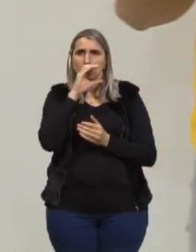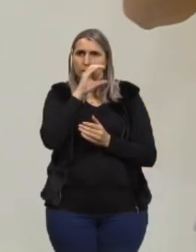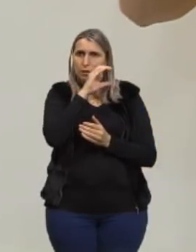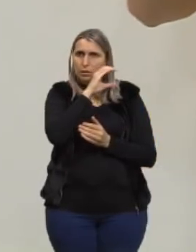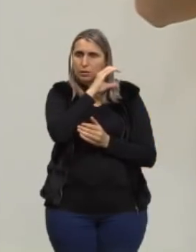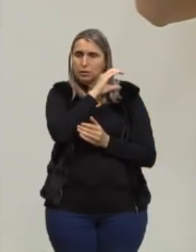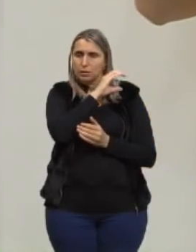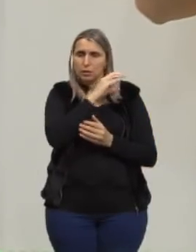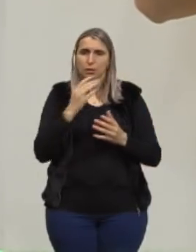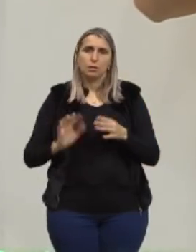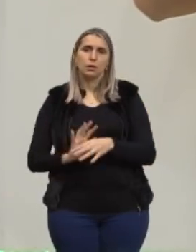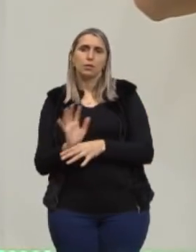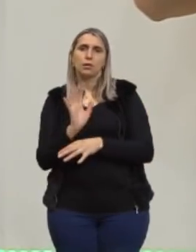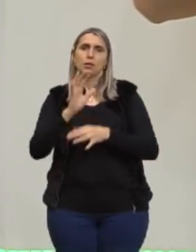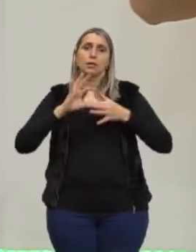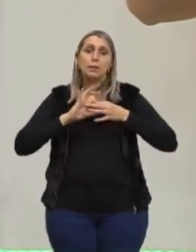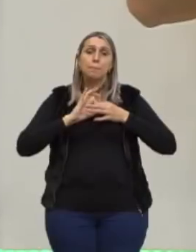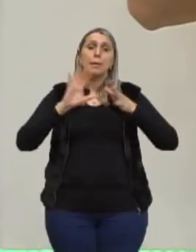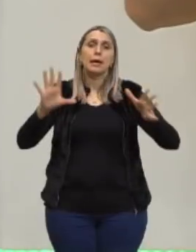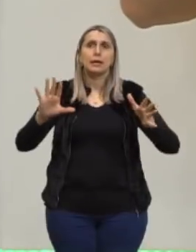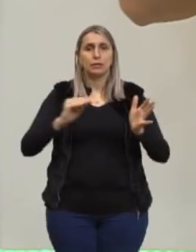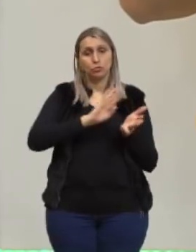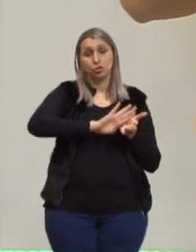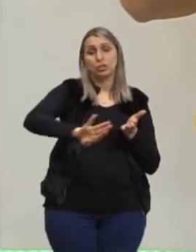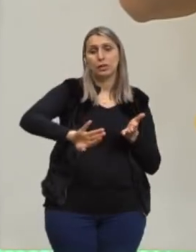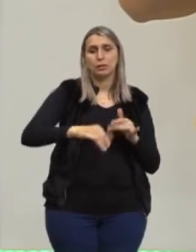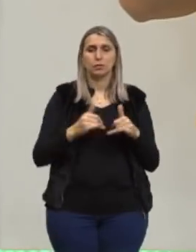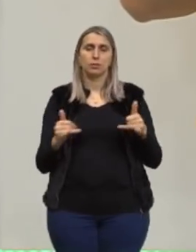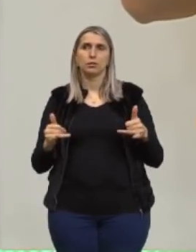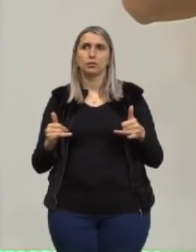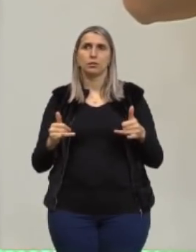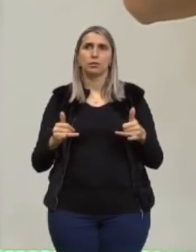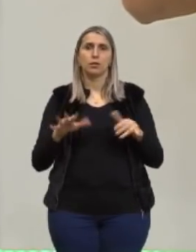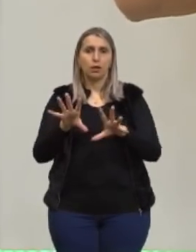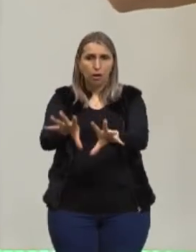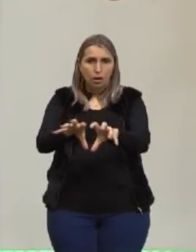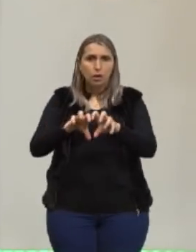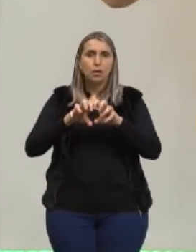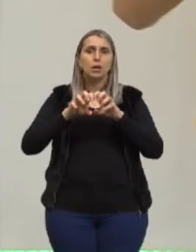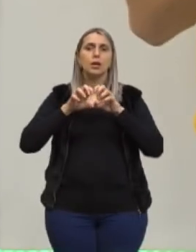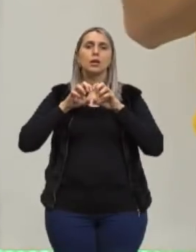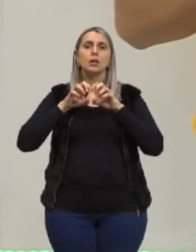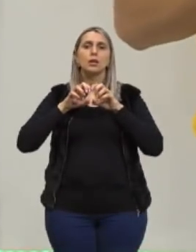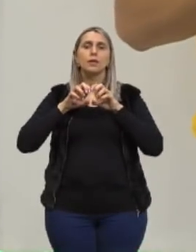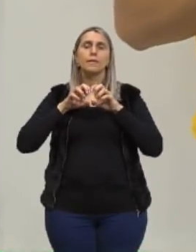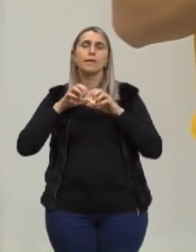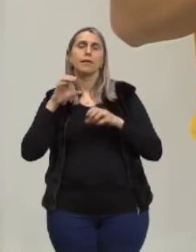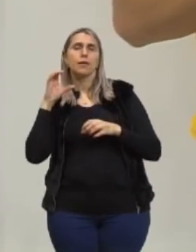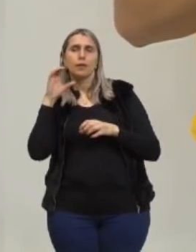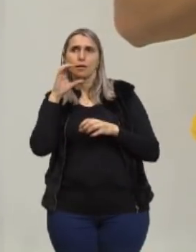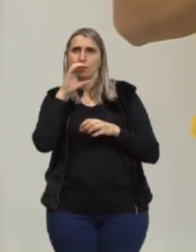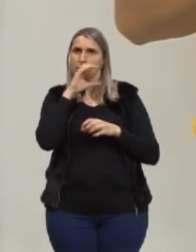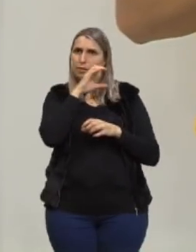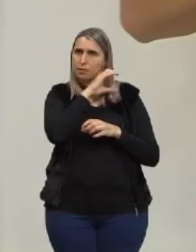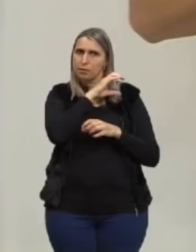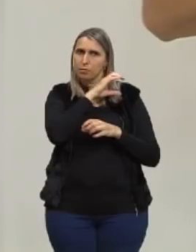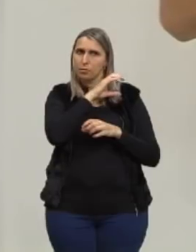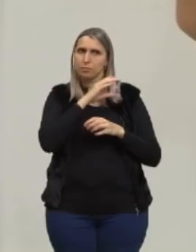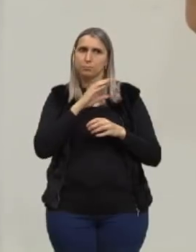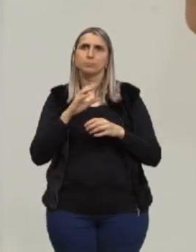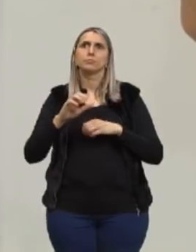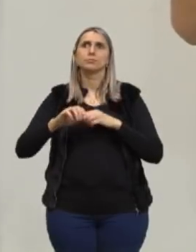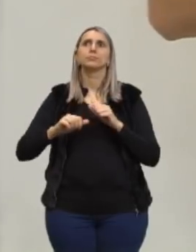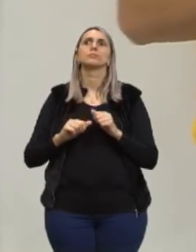que retirar energia para que o corpo indo térmico no processo da transformação do carbono ea